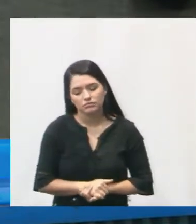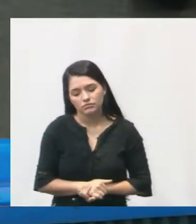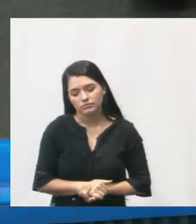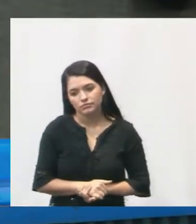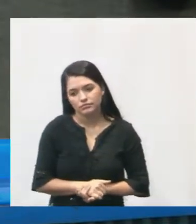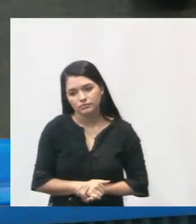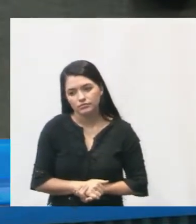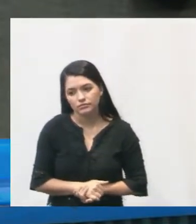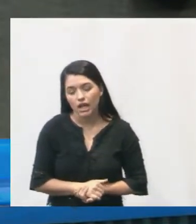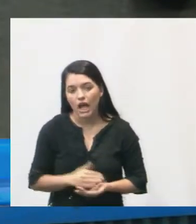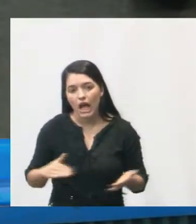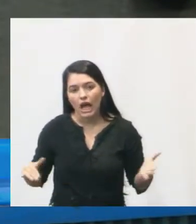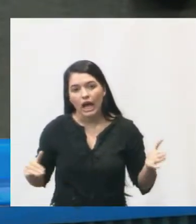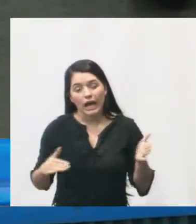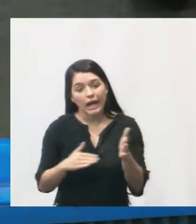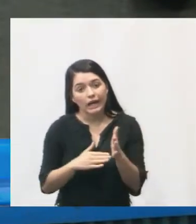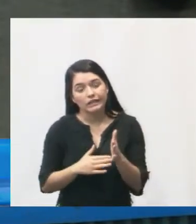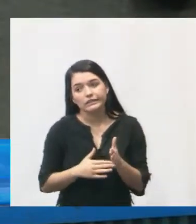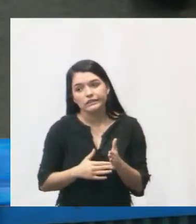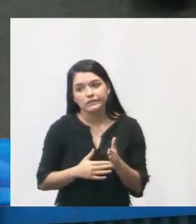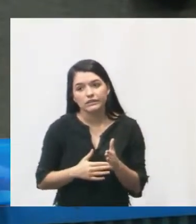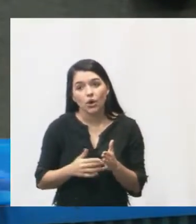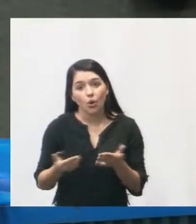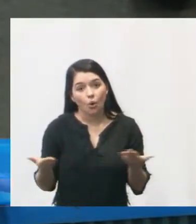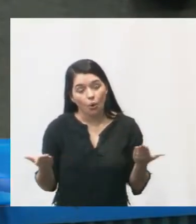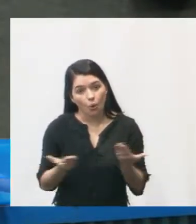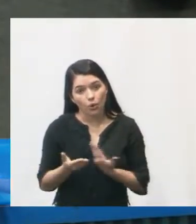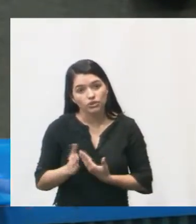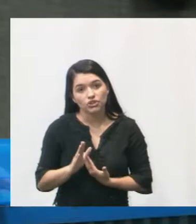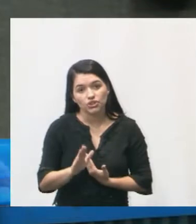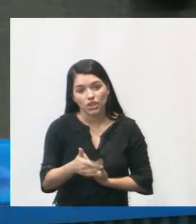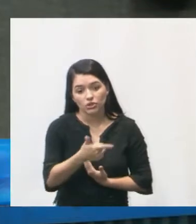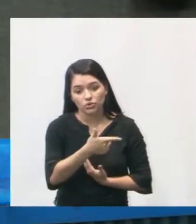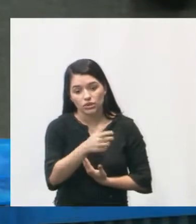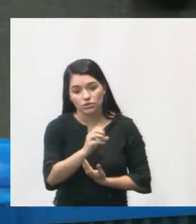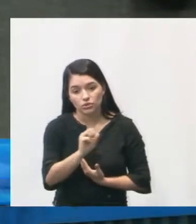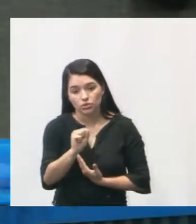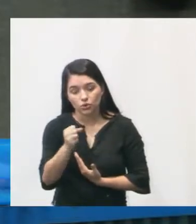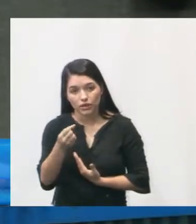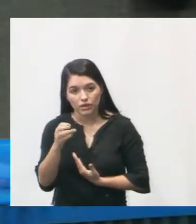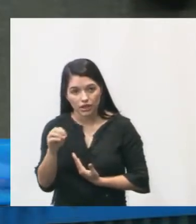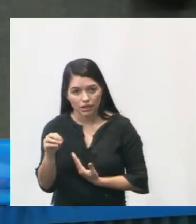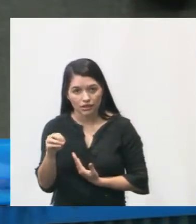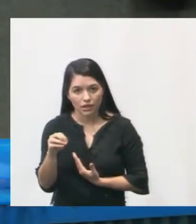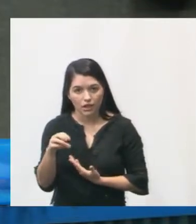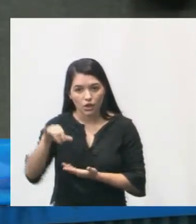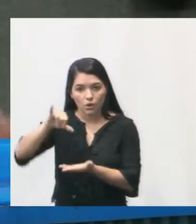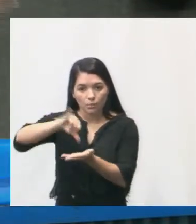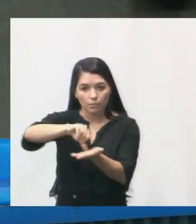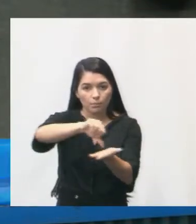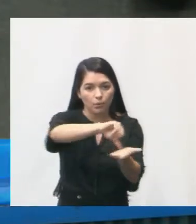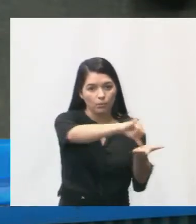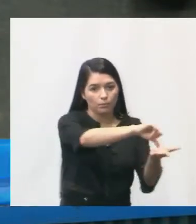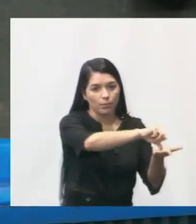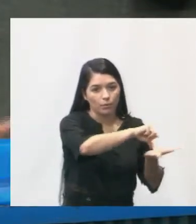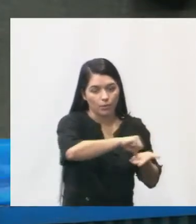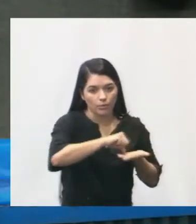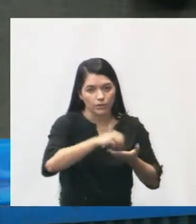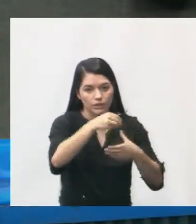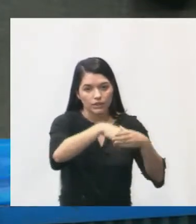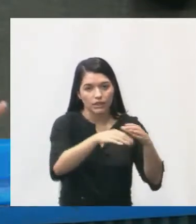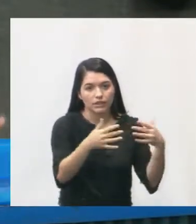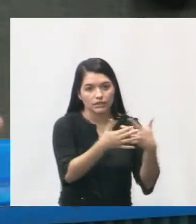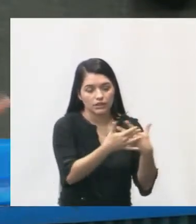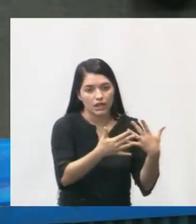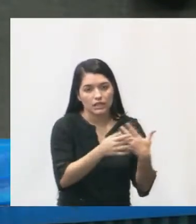E até o final, já são, hoje são 280 pontos de Wi-Fi dentro da nossa cidade. E até o final do ano